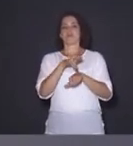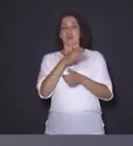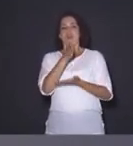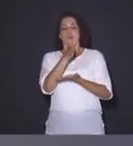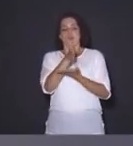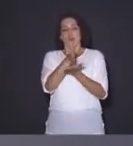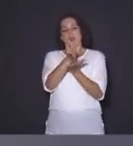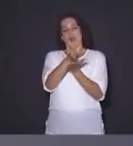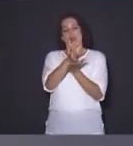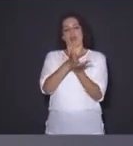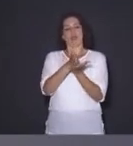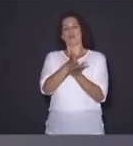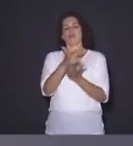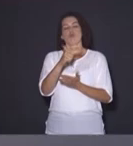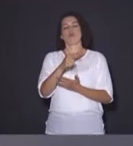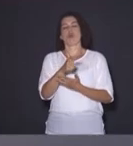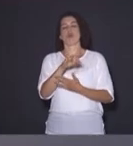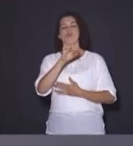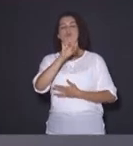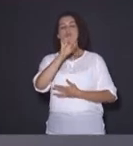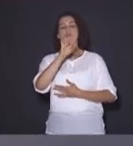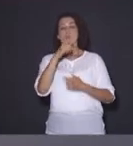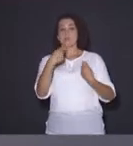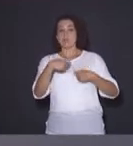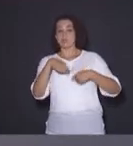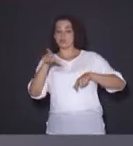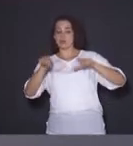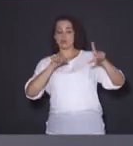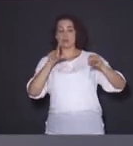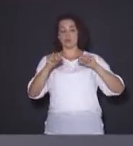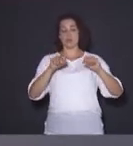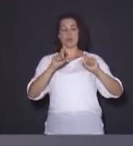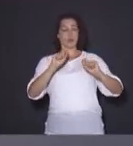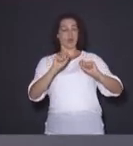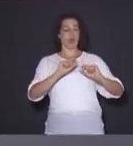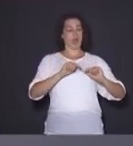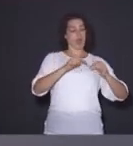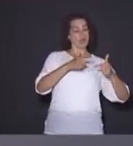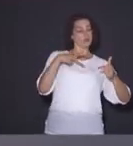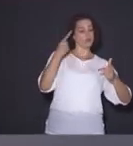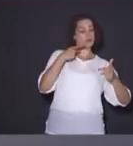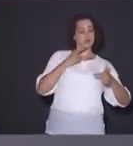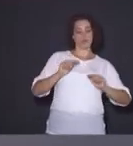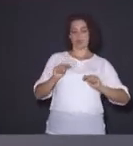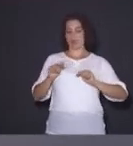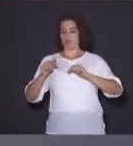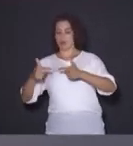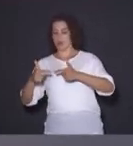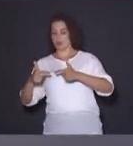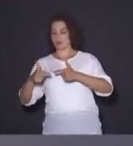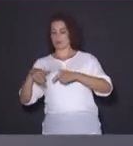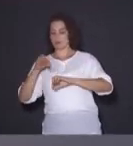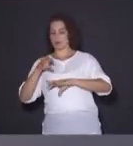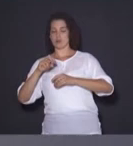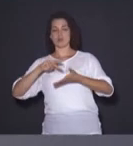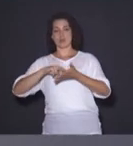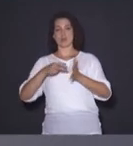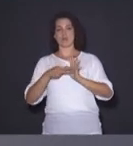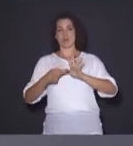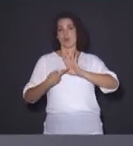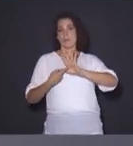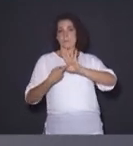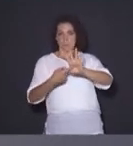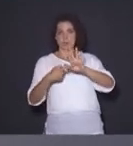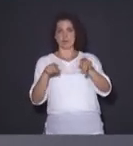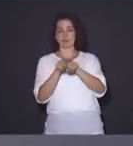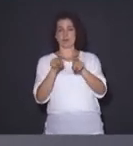política de educação a vinculação entre ato político e até educativo está defendendo certa política camuflando